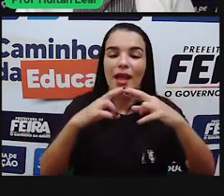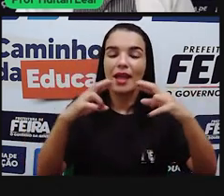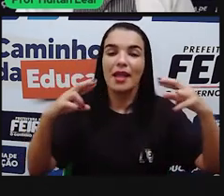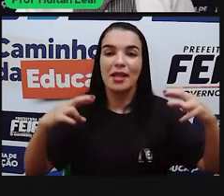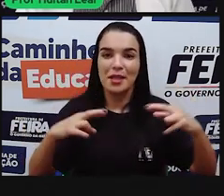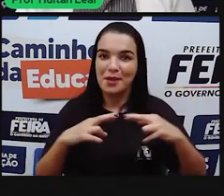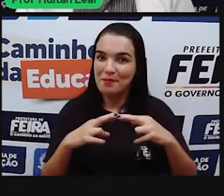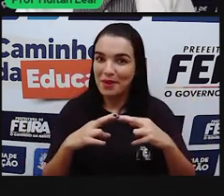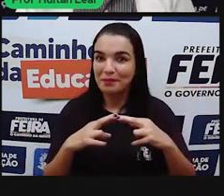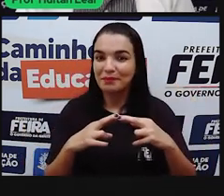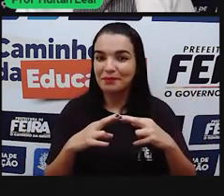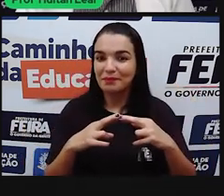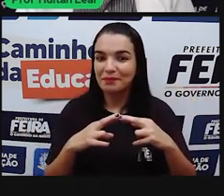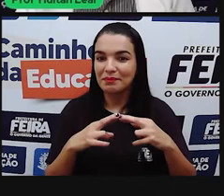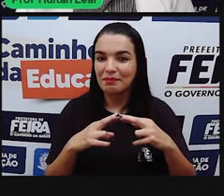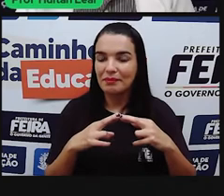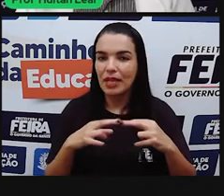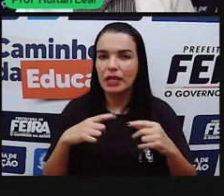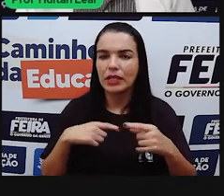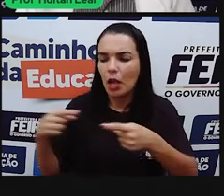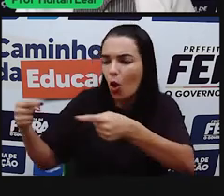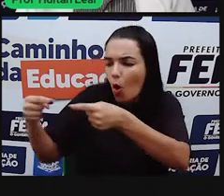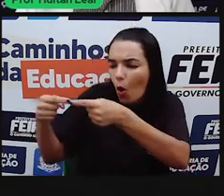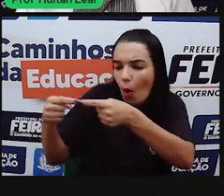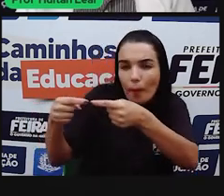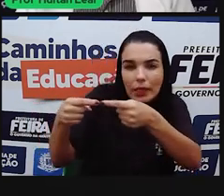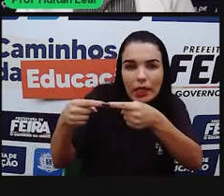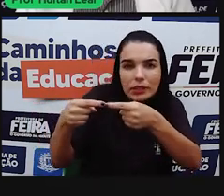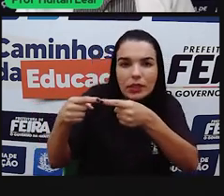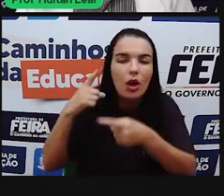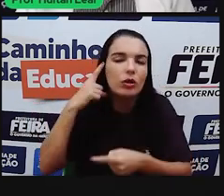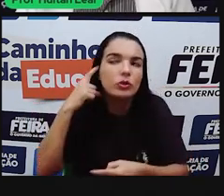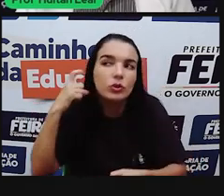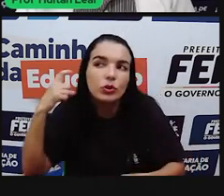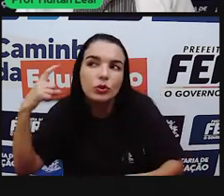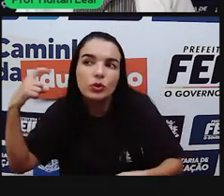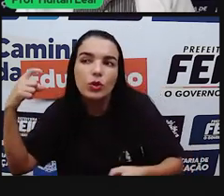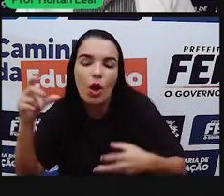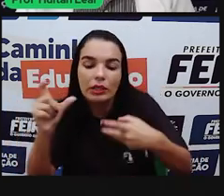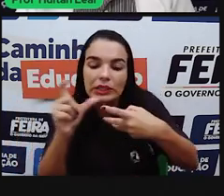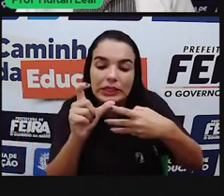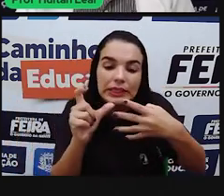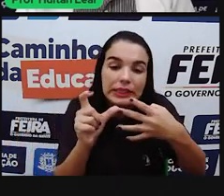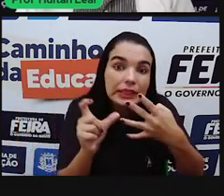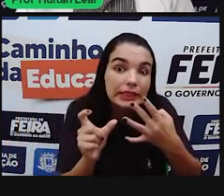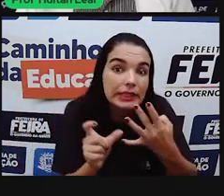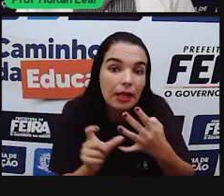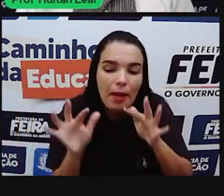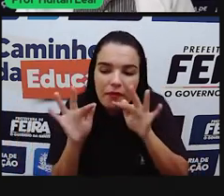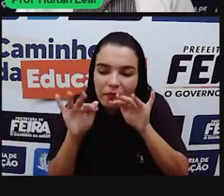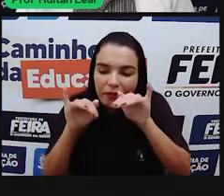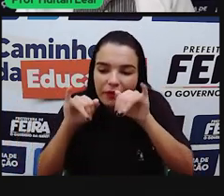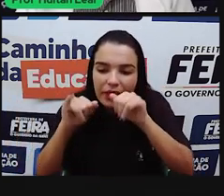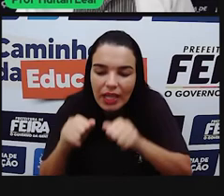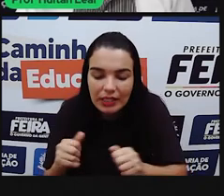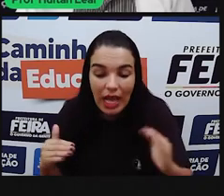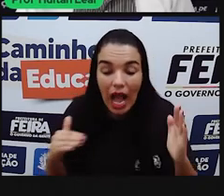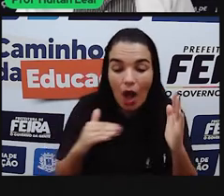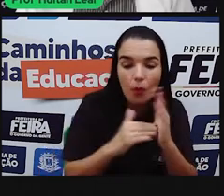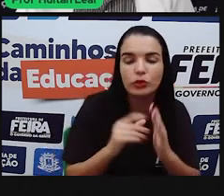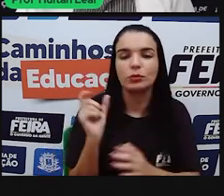é a coincidência sonora das sílabas finais das últimas